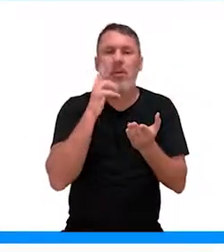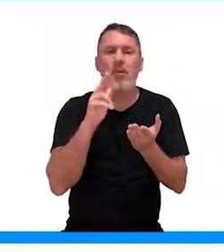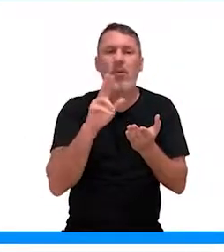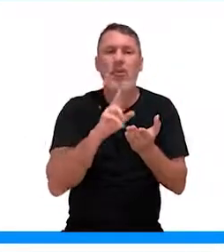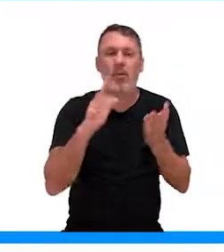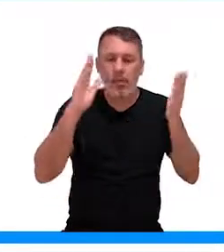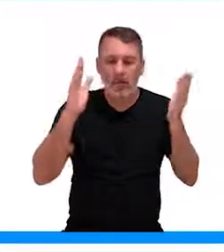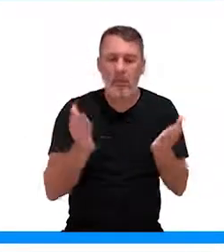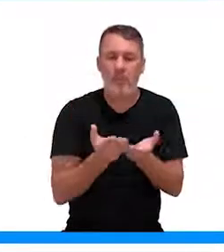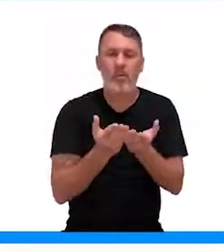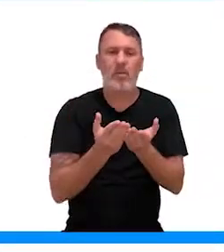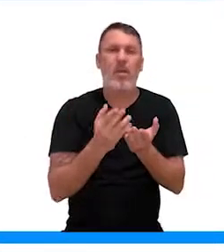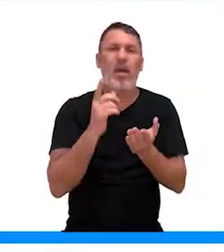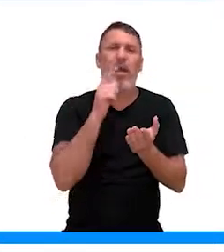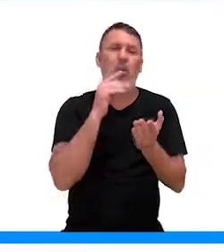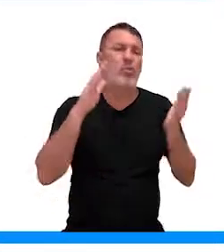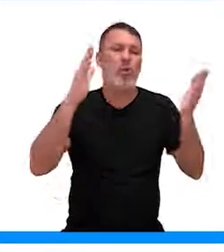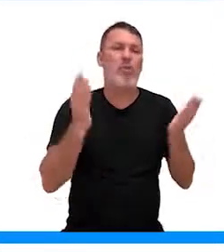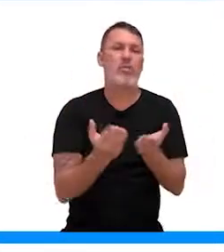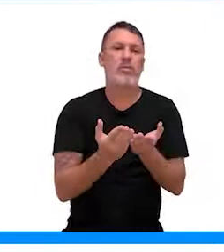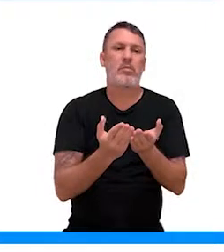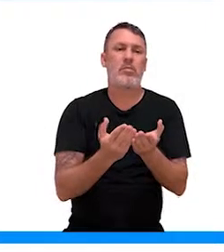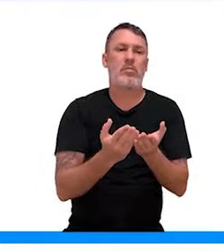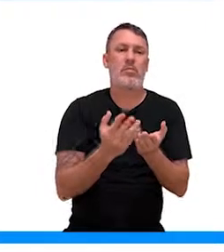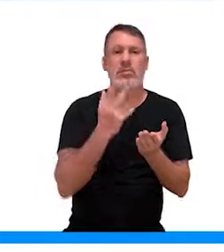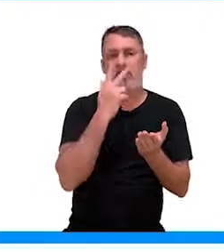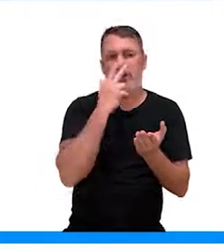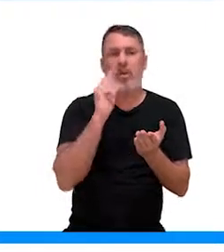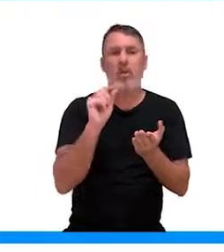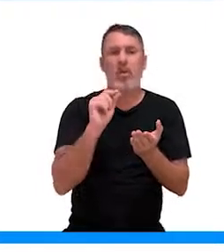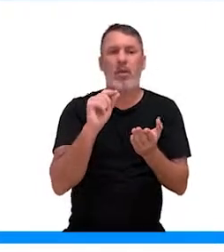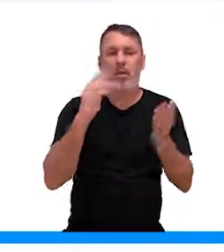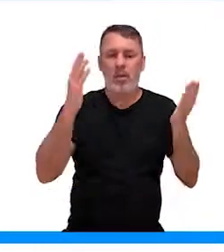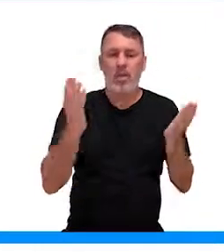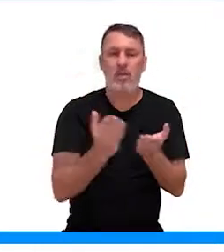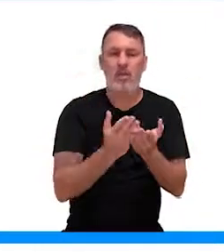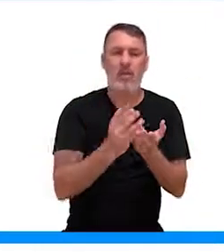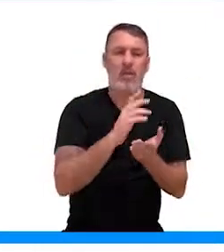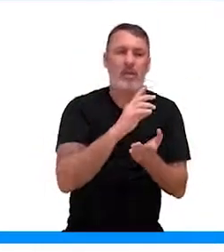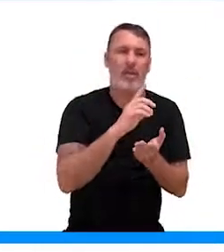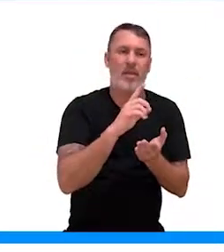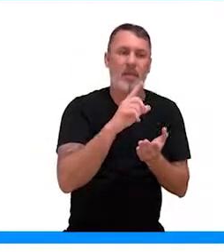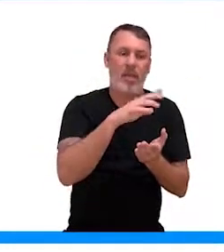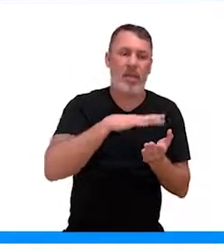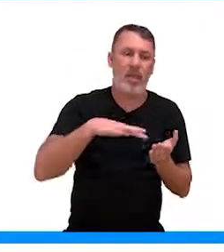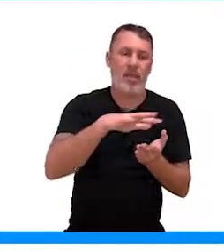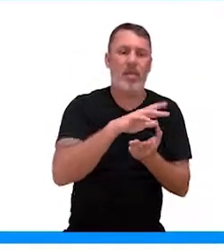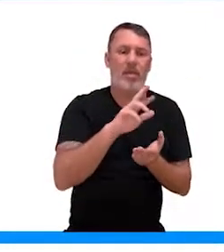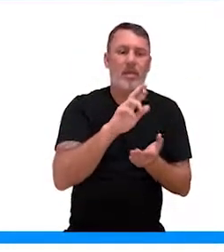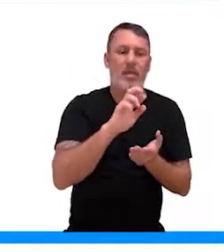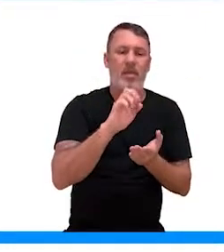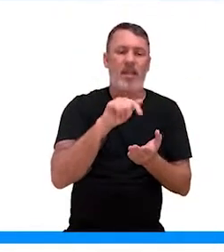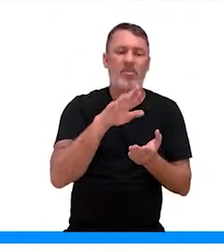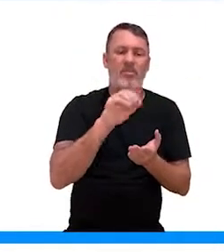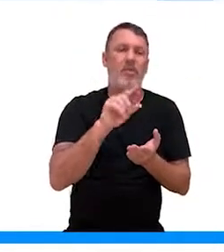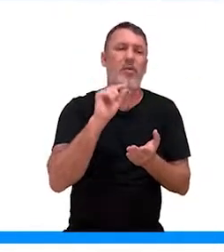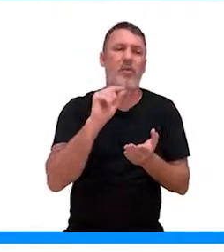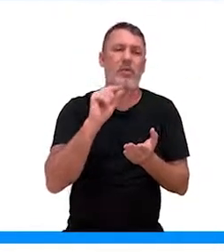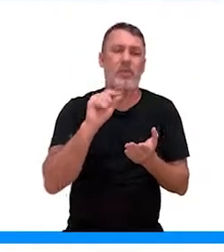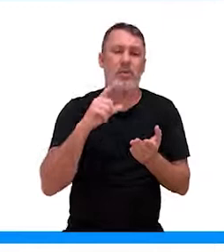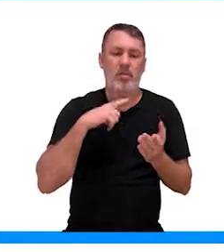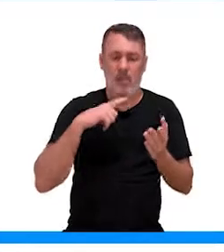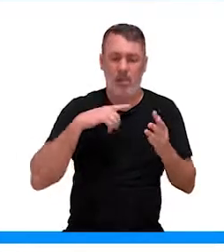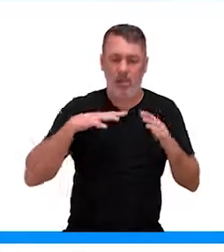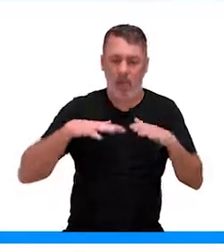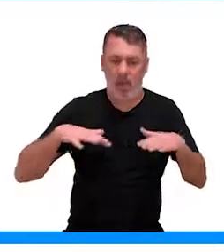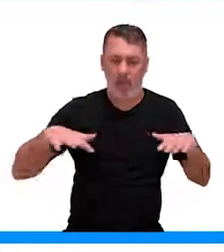né? Uma depressão ela tem dois tipos. A depressão relativa e a depressão absoluta. A depressão relativa ela é uma área de altitude inferior às